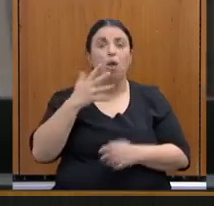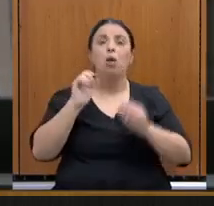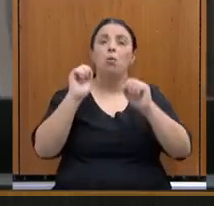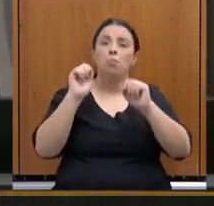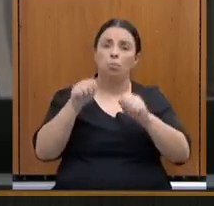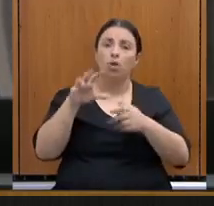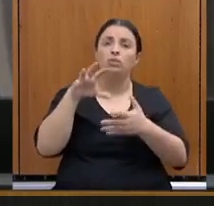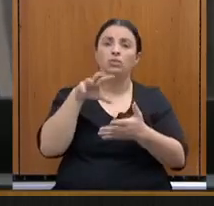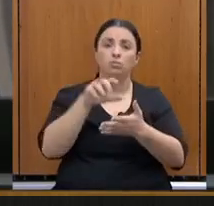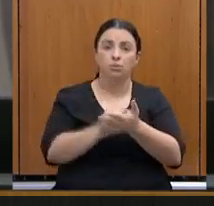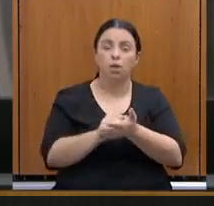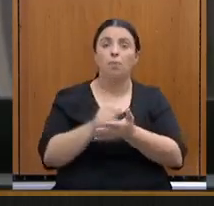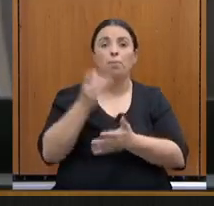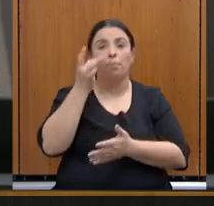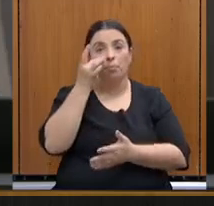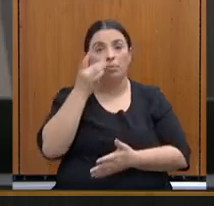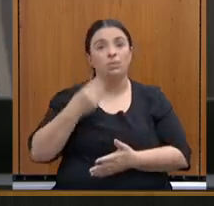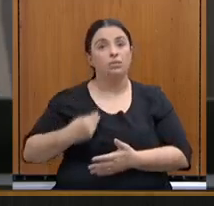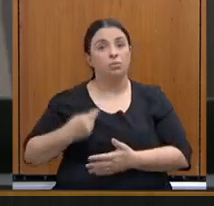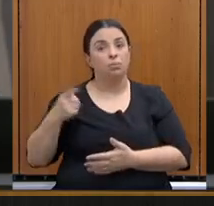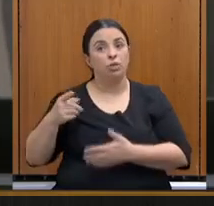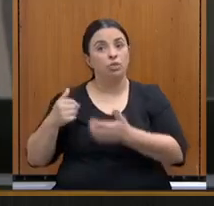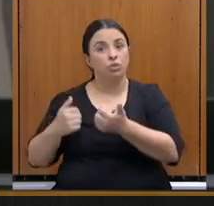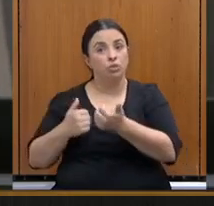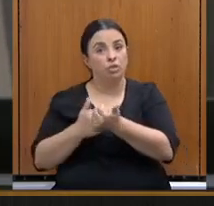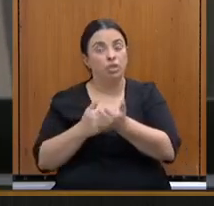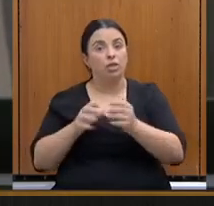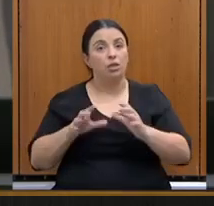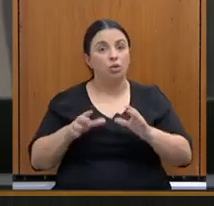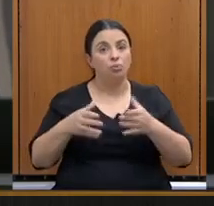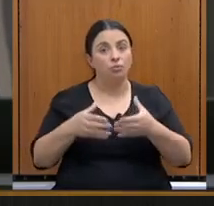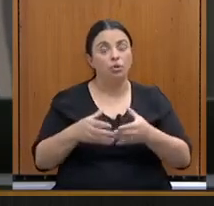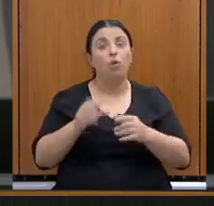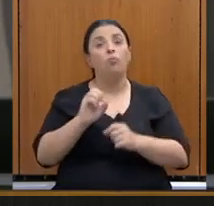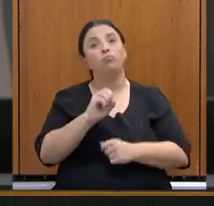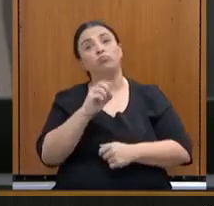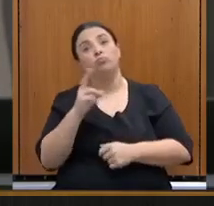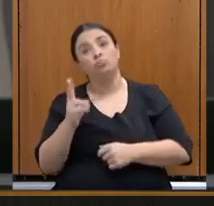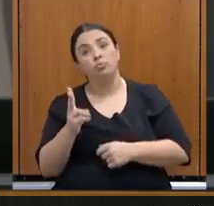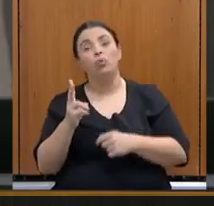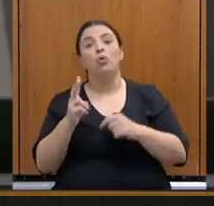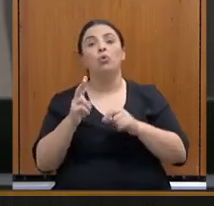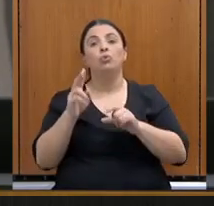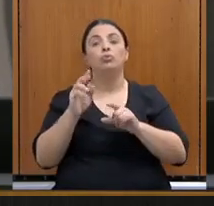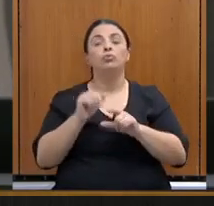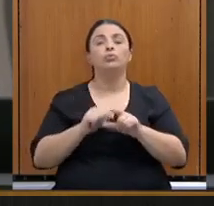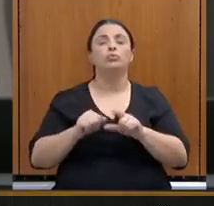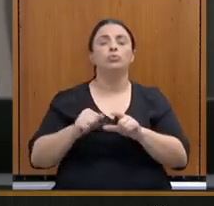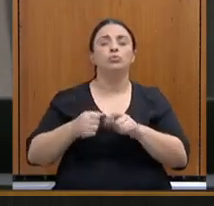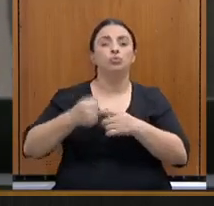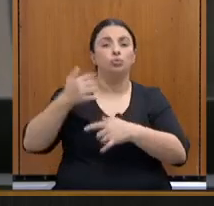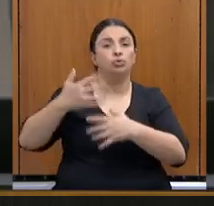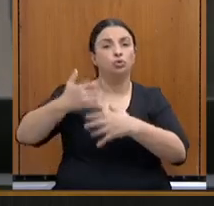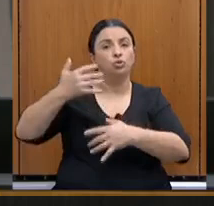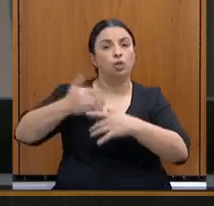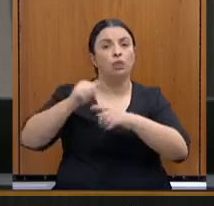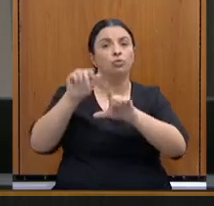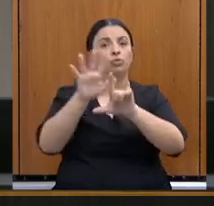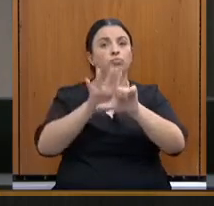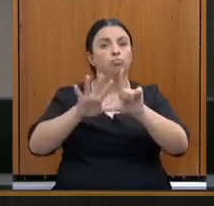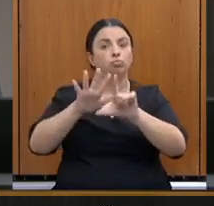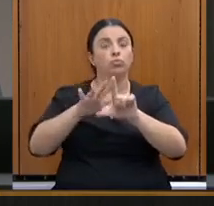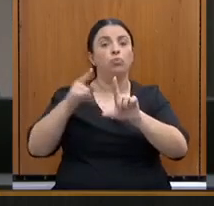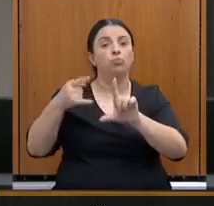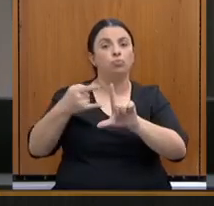inscrever pessoalmente junto à assessoria da comissão ou através do chat online do aplicativo